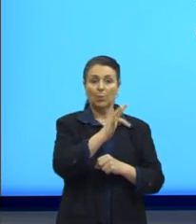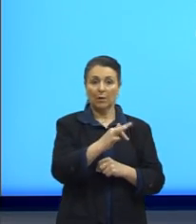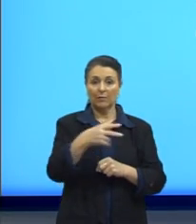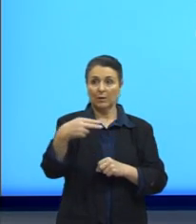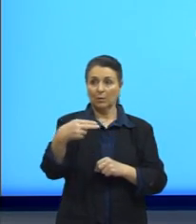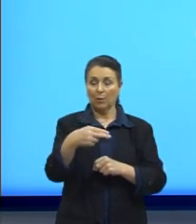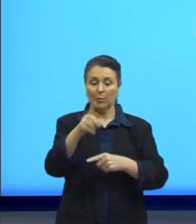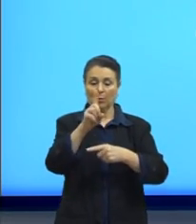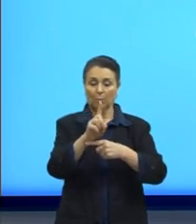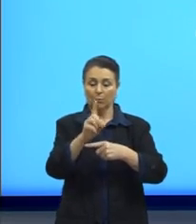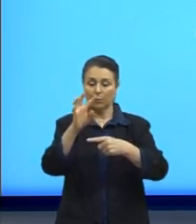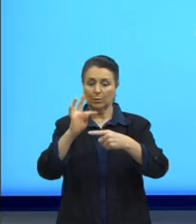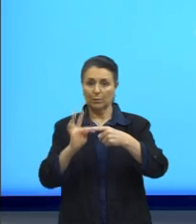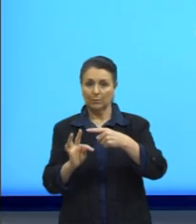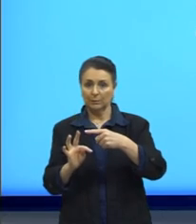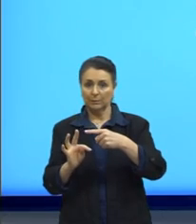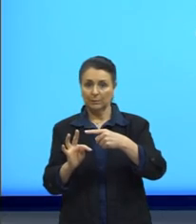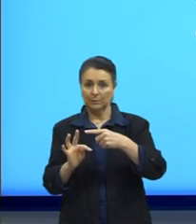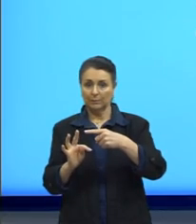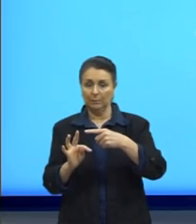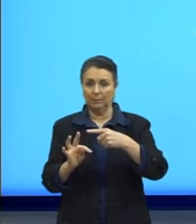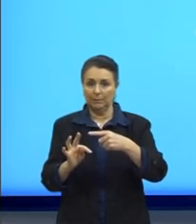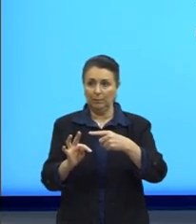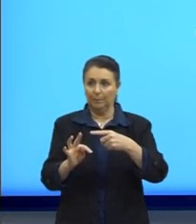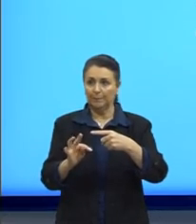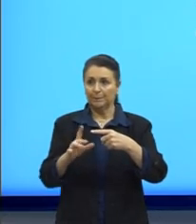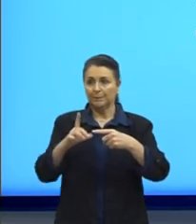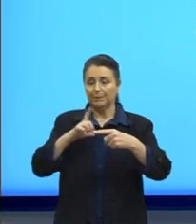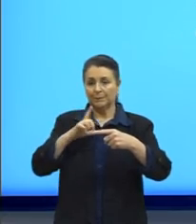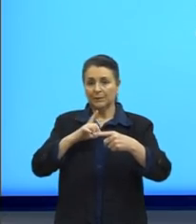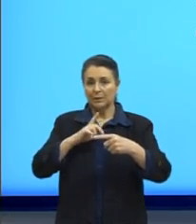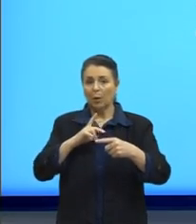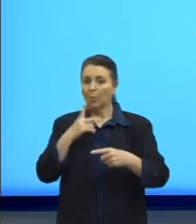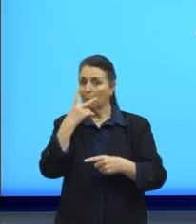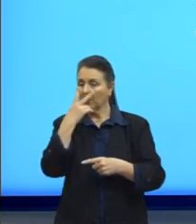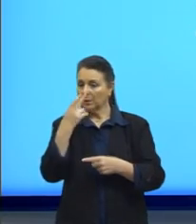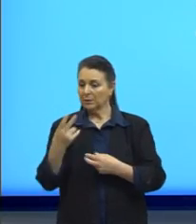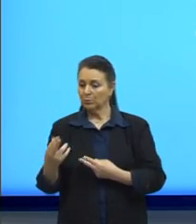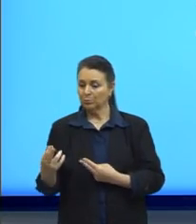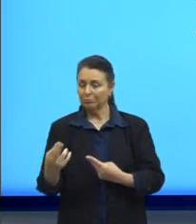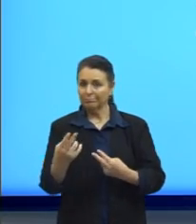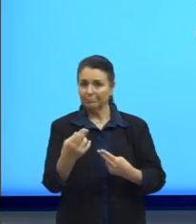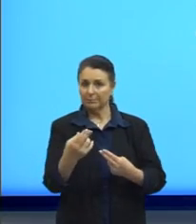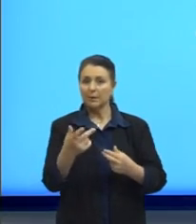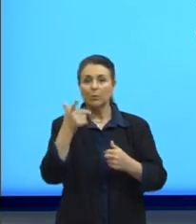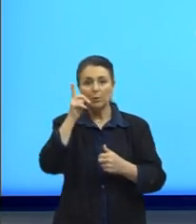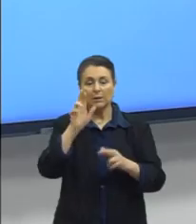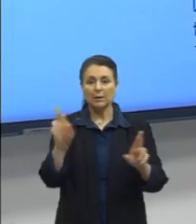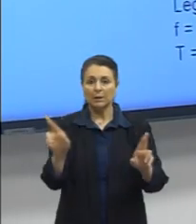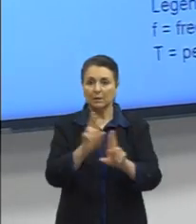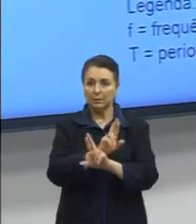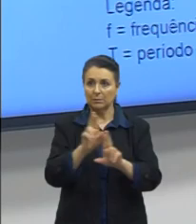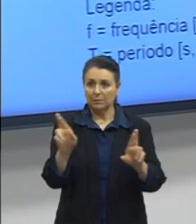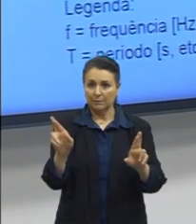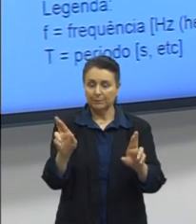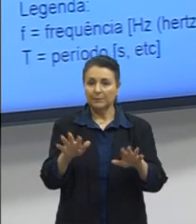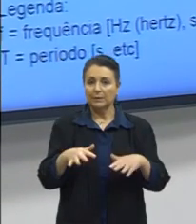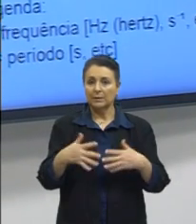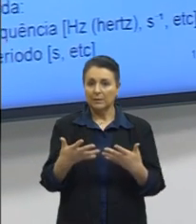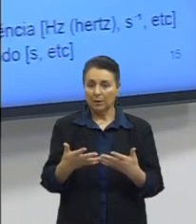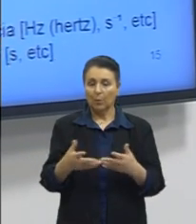a um sobre o período tá eles são equivalentes né então a gente consegue relacionar bastante eles Então